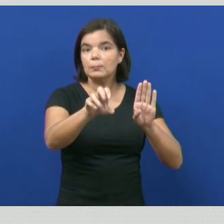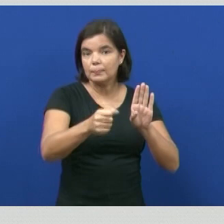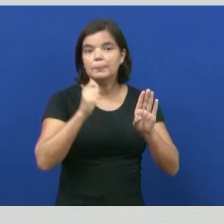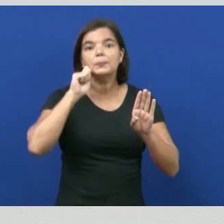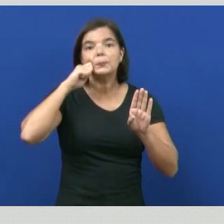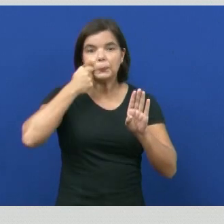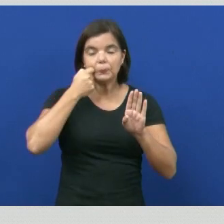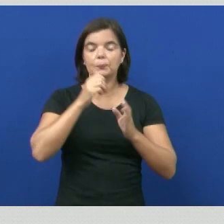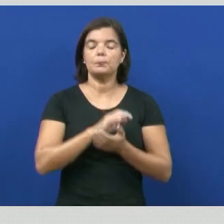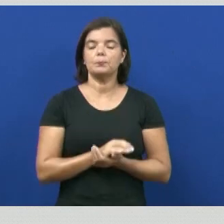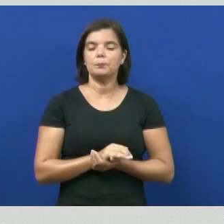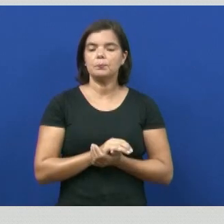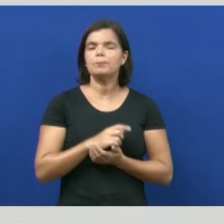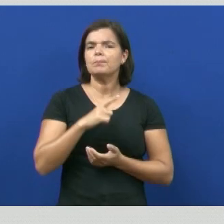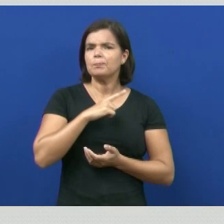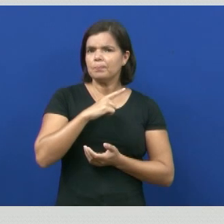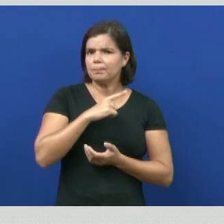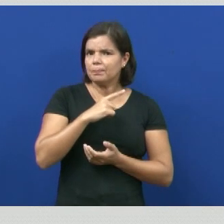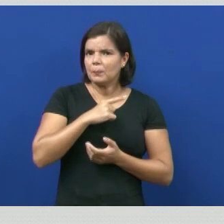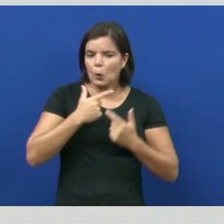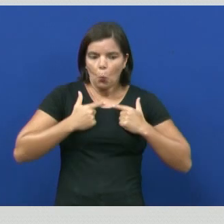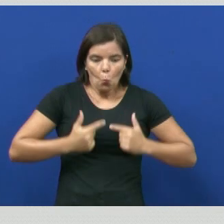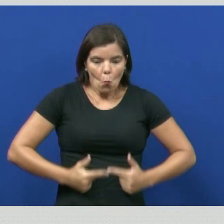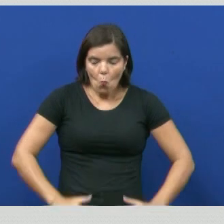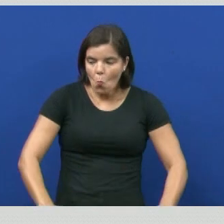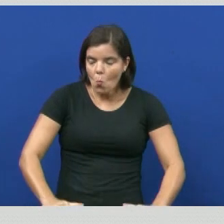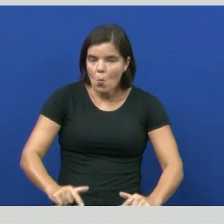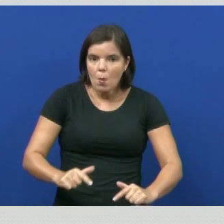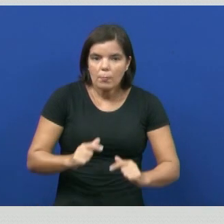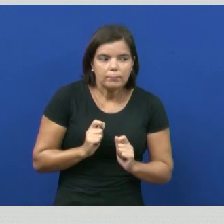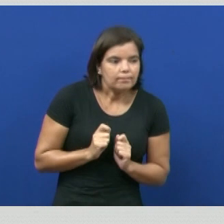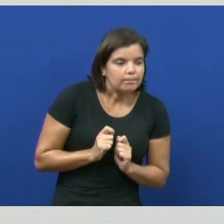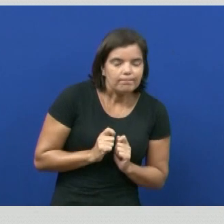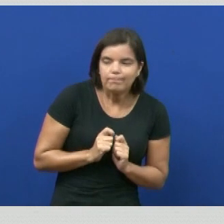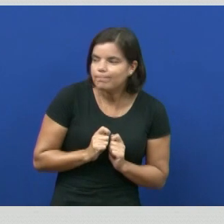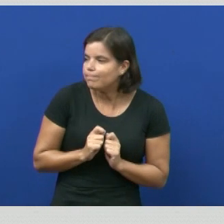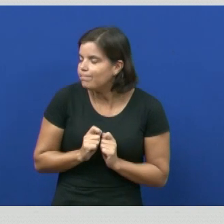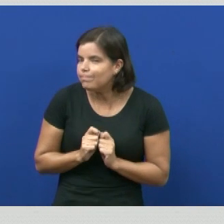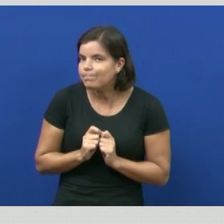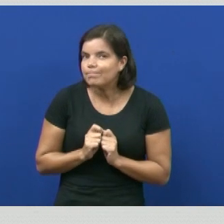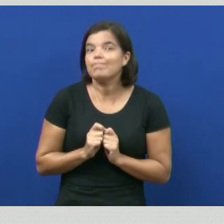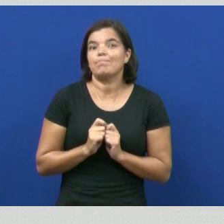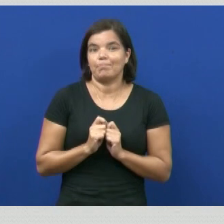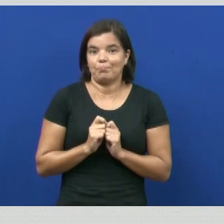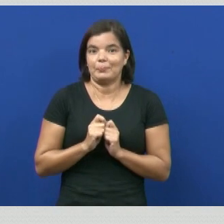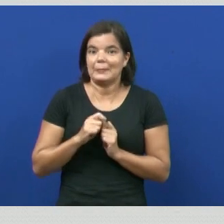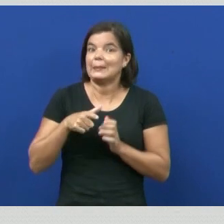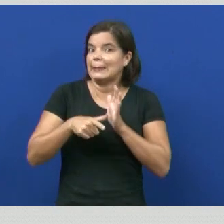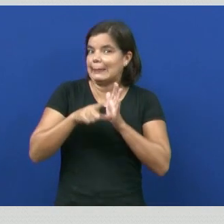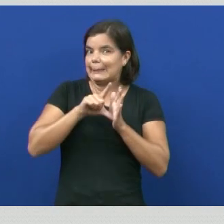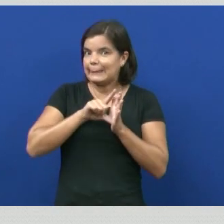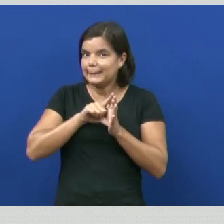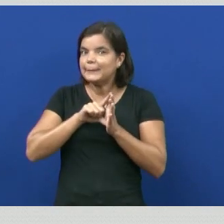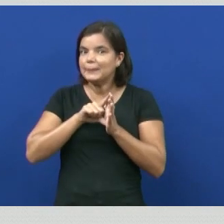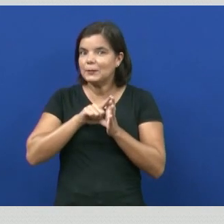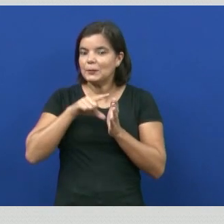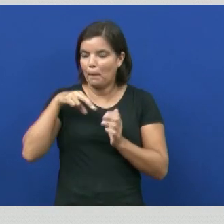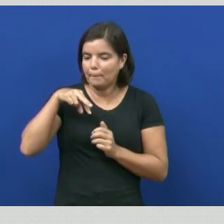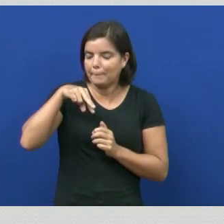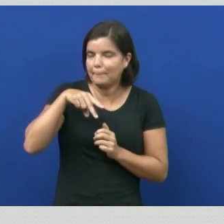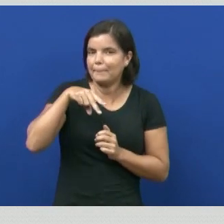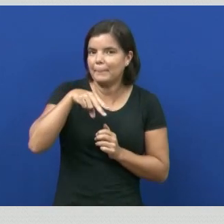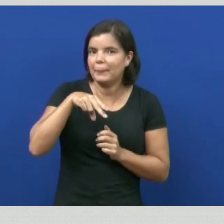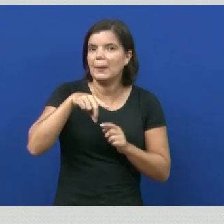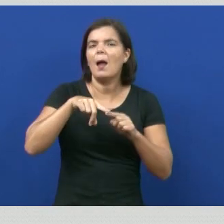pão. Como estivesse completamente nu, olhou com cautela para o lado e para o outro, antes de arriscar-se e dar 2